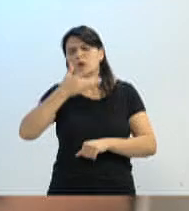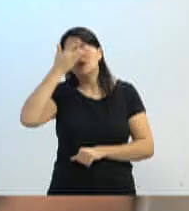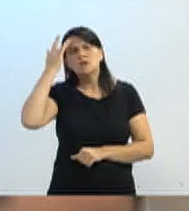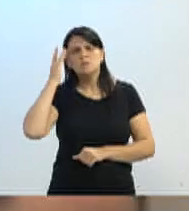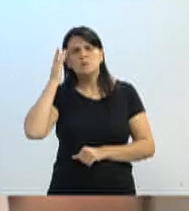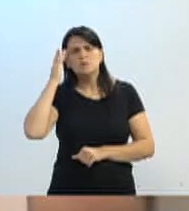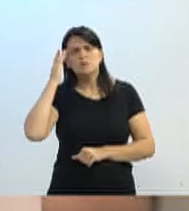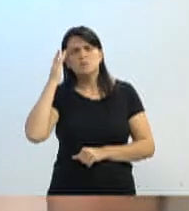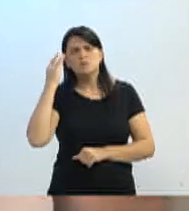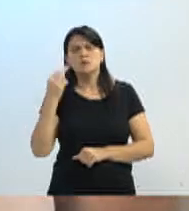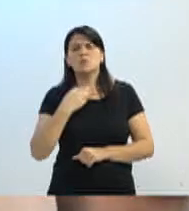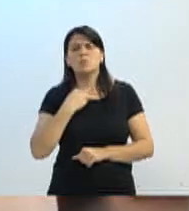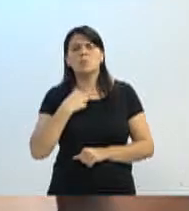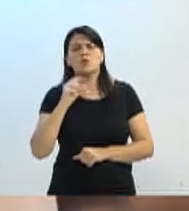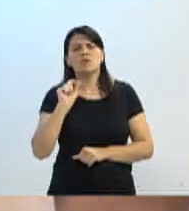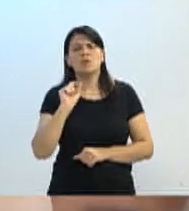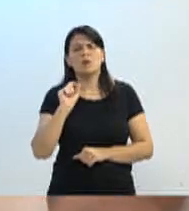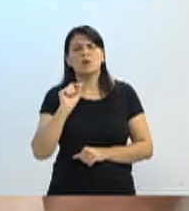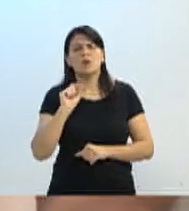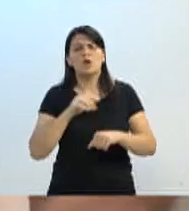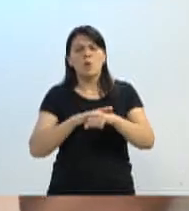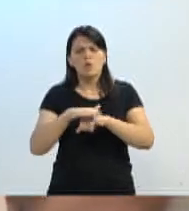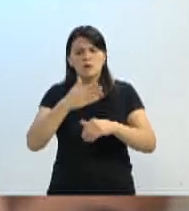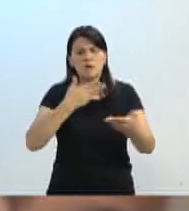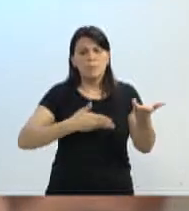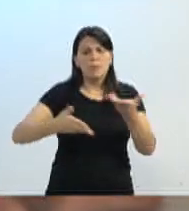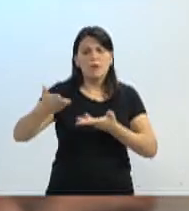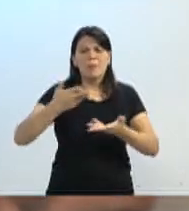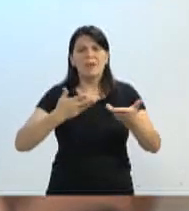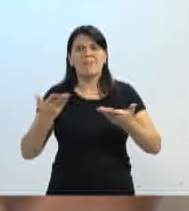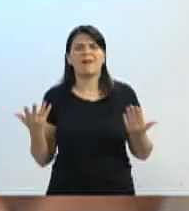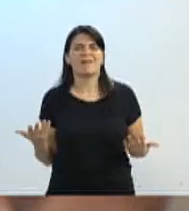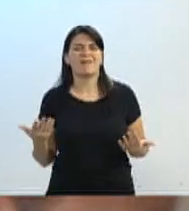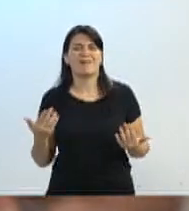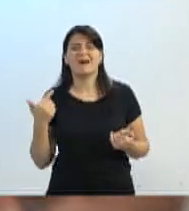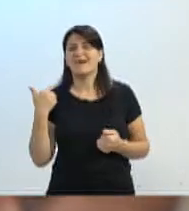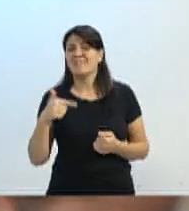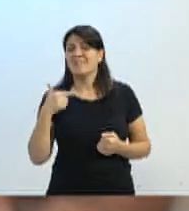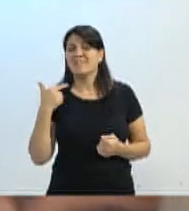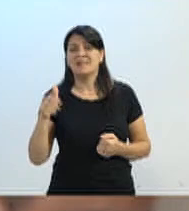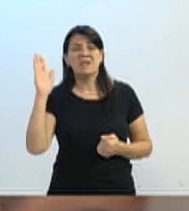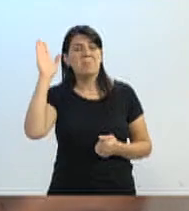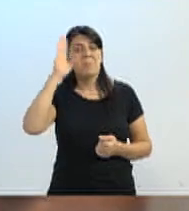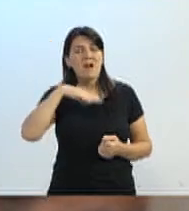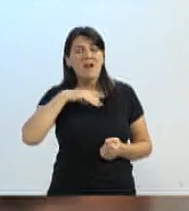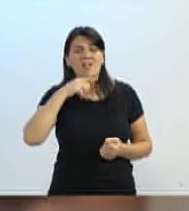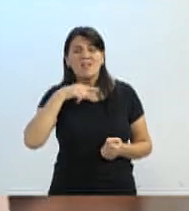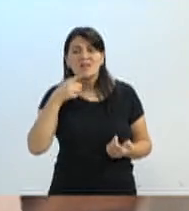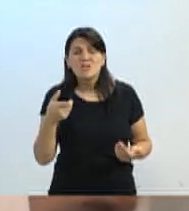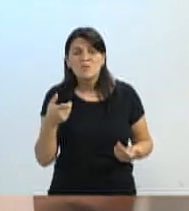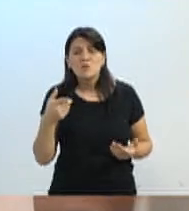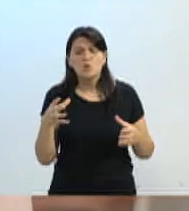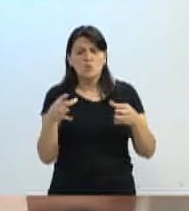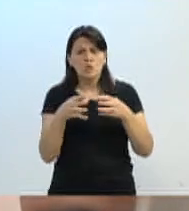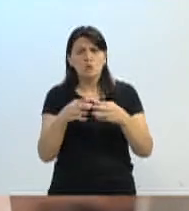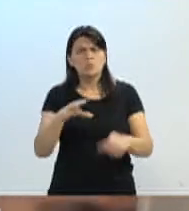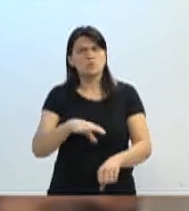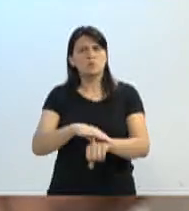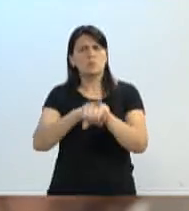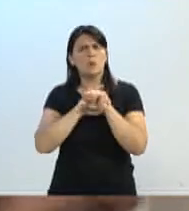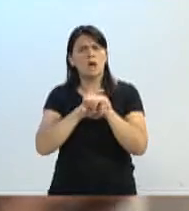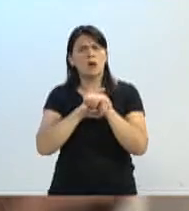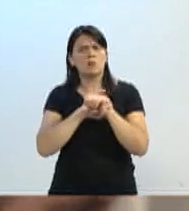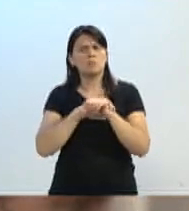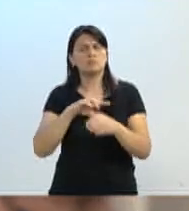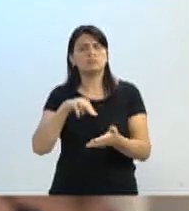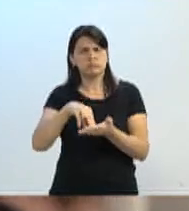de se articular, porque isso é o que faz parte da democracia. Não há mal nenhum em você, enquanto grupo, defender a sua posição.